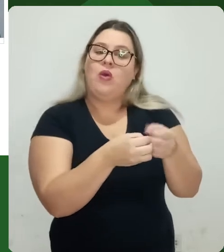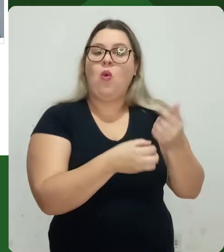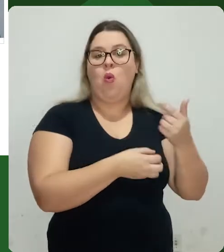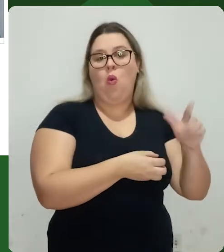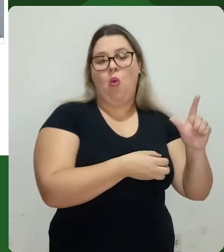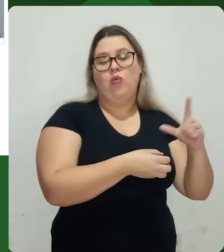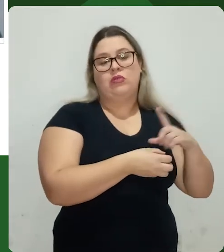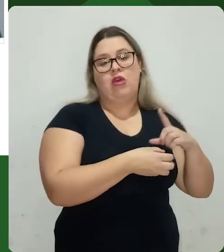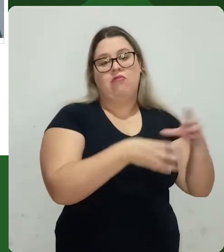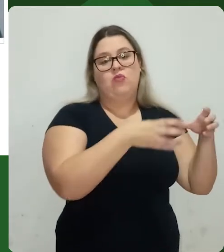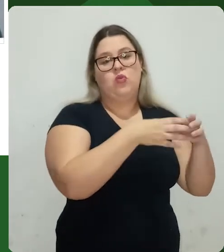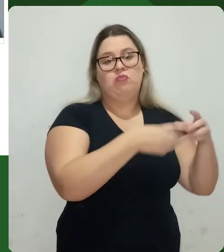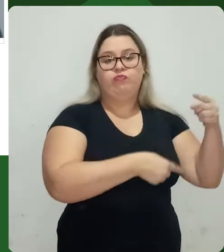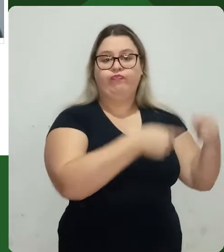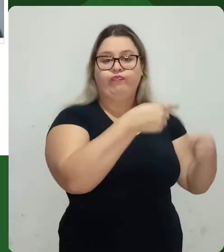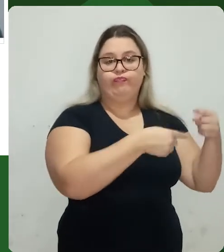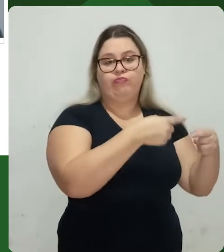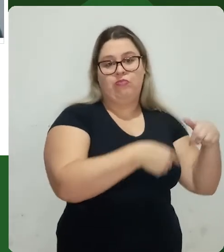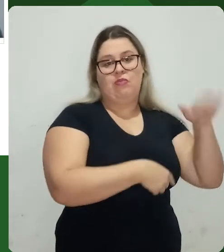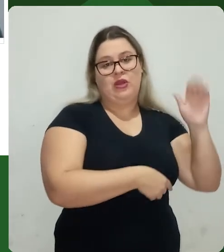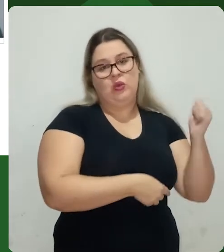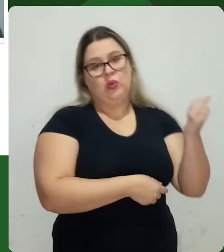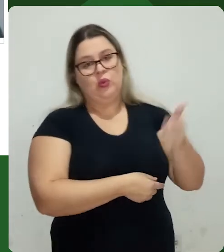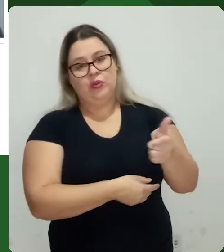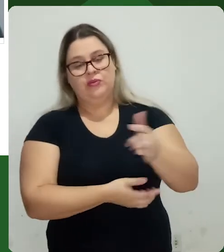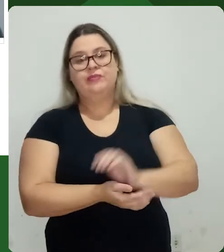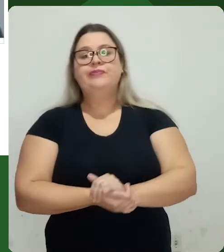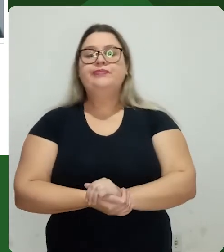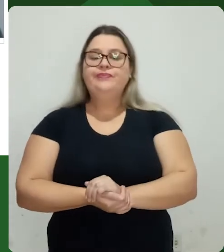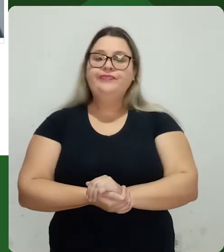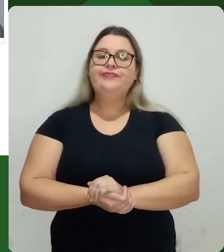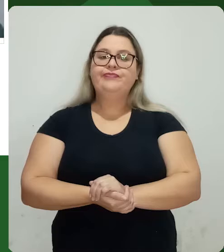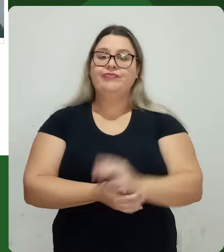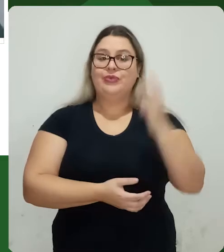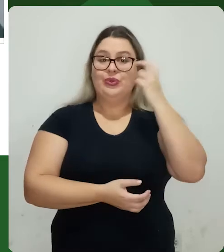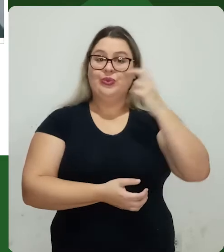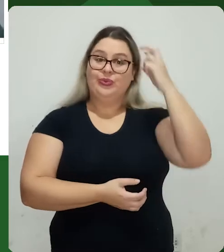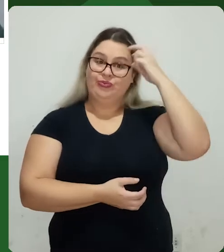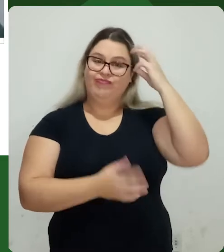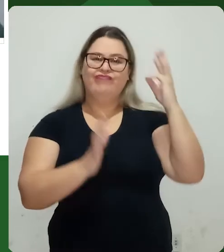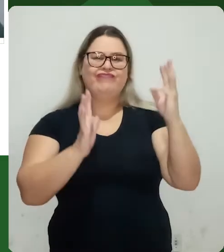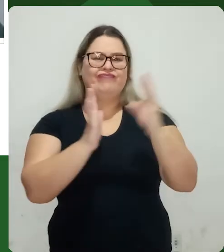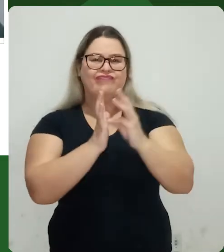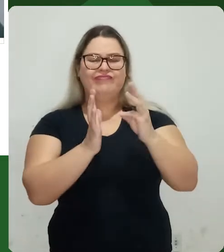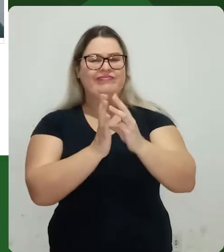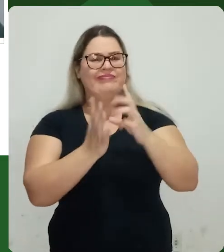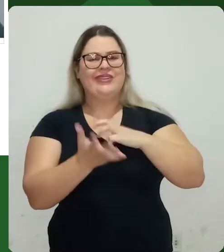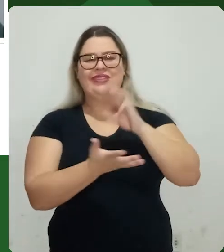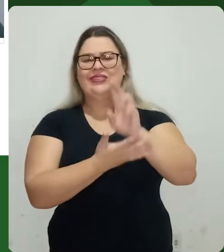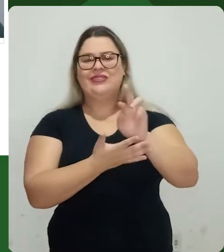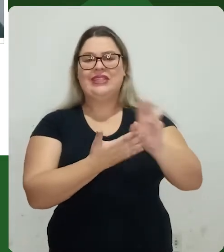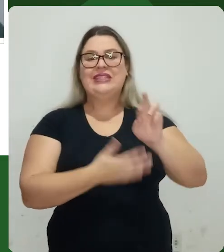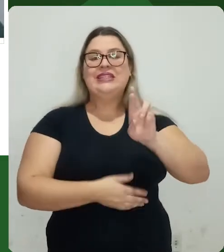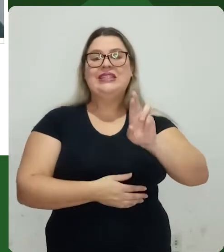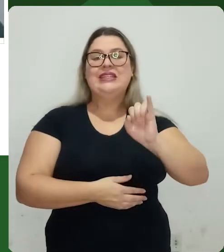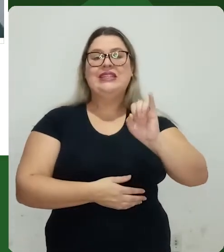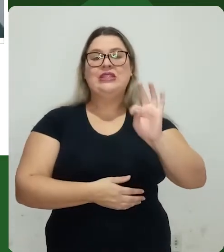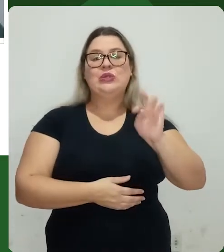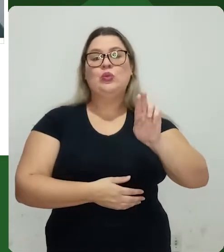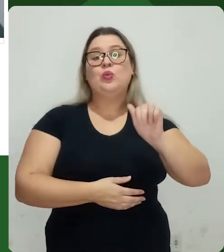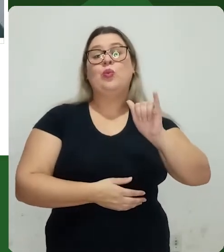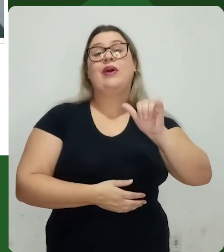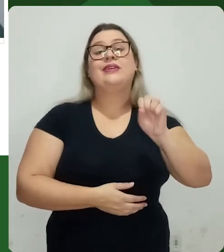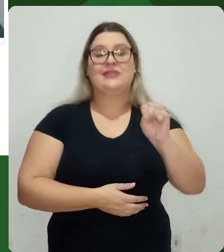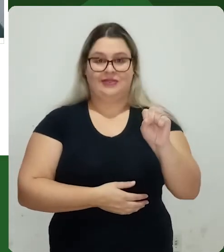mais próxima que outros têm uma atuação mais política que outras. A cultura indígena é carregada por